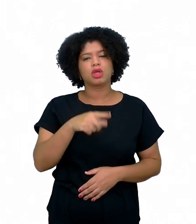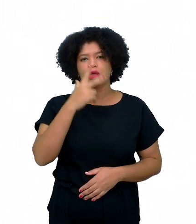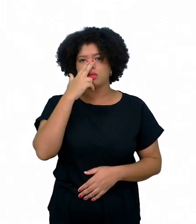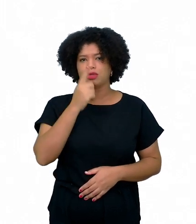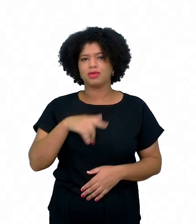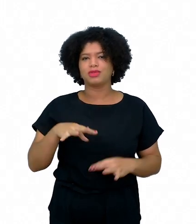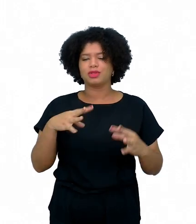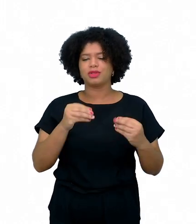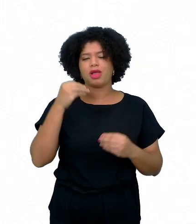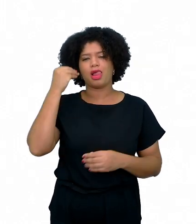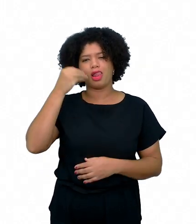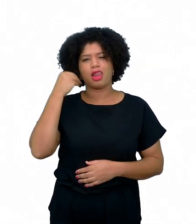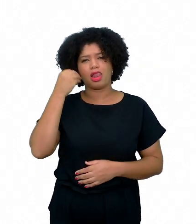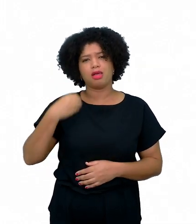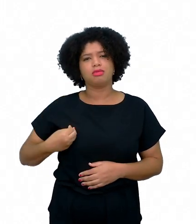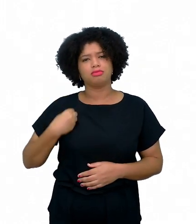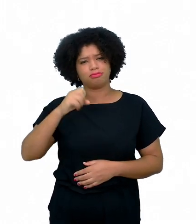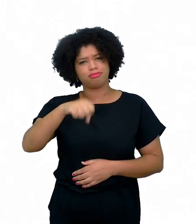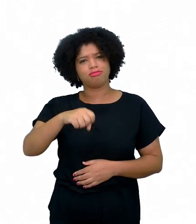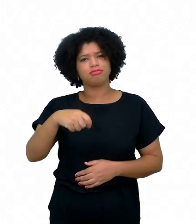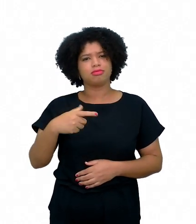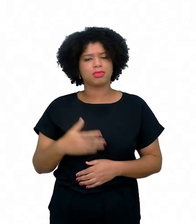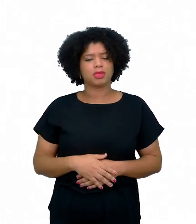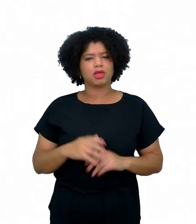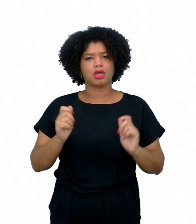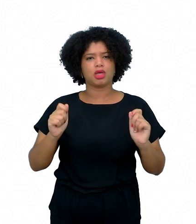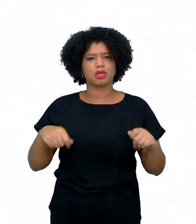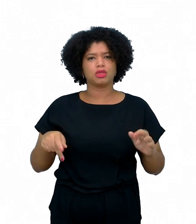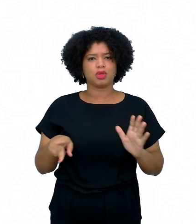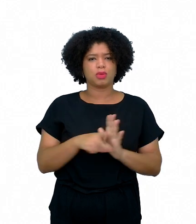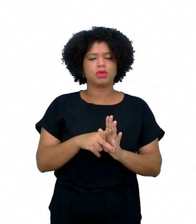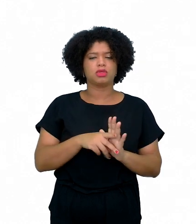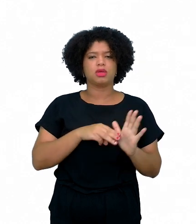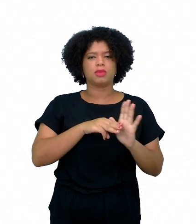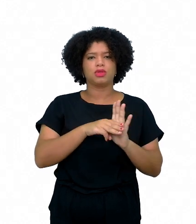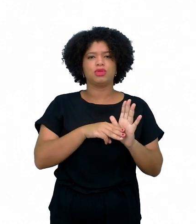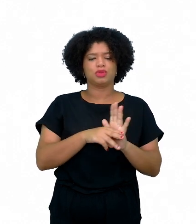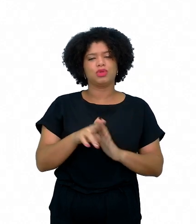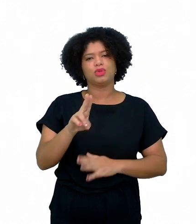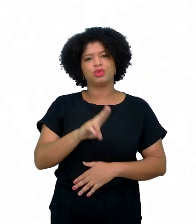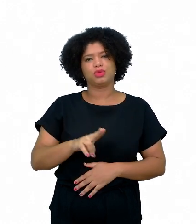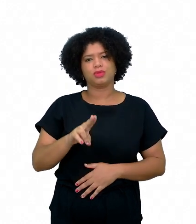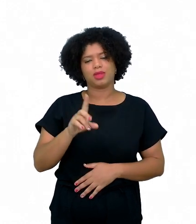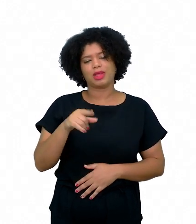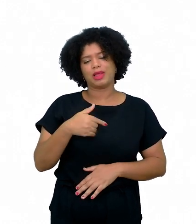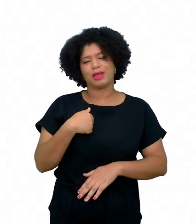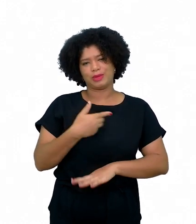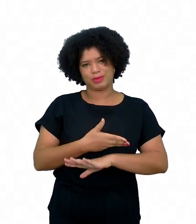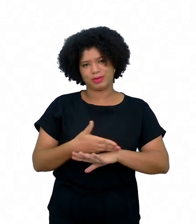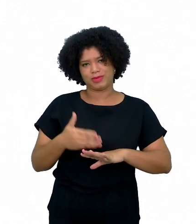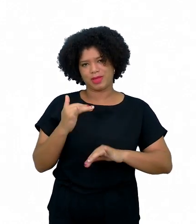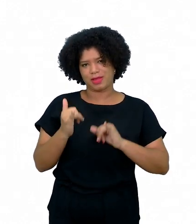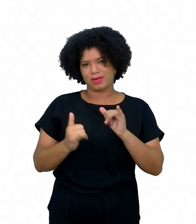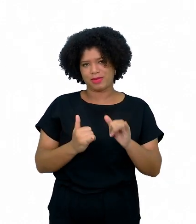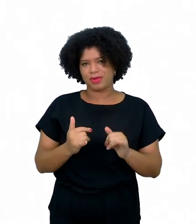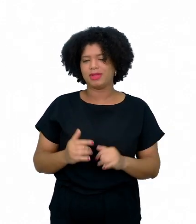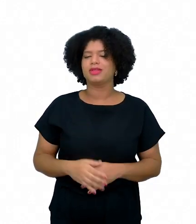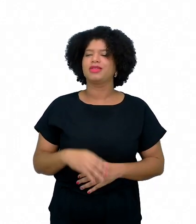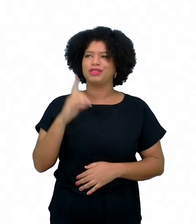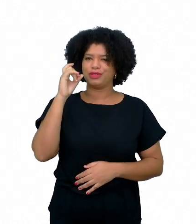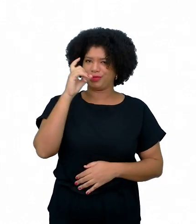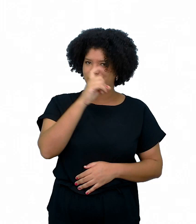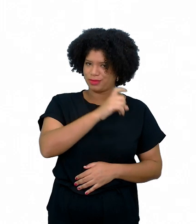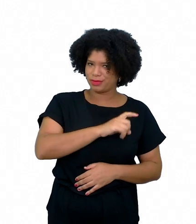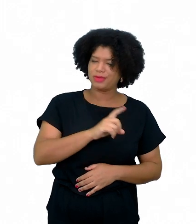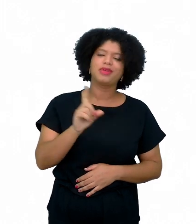muita expertise, né, para trabalhar com essas metodologias. É aquilo que eu sempre falo. Dá um pouco de trabalho, né,